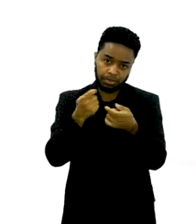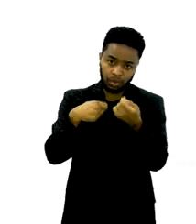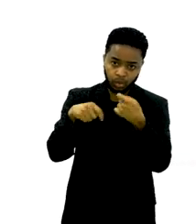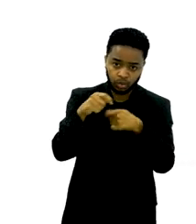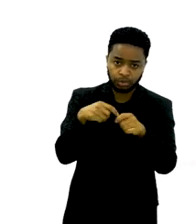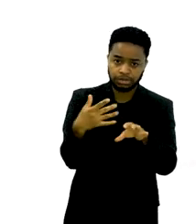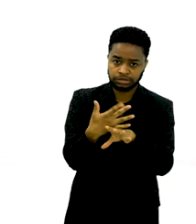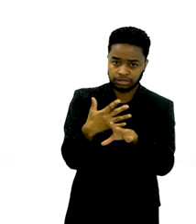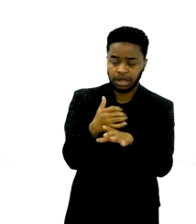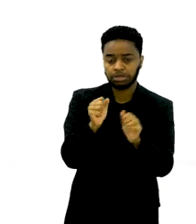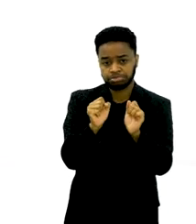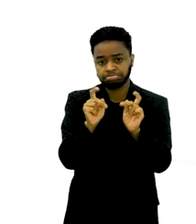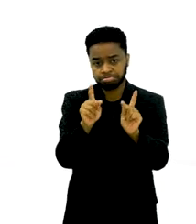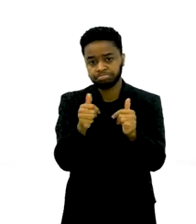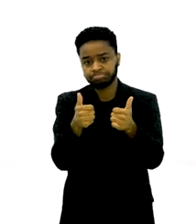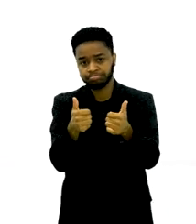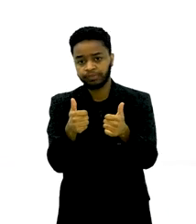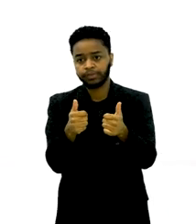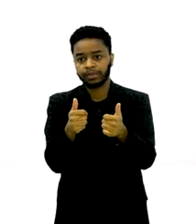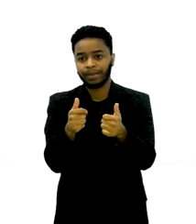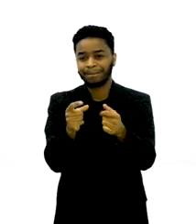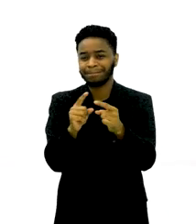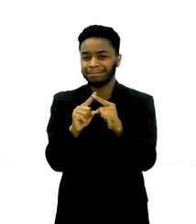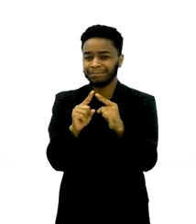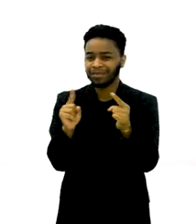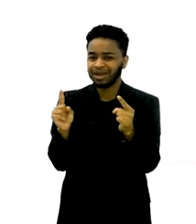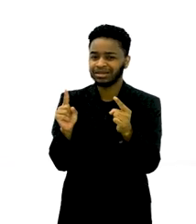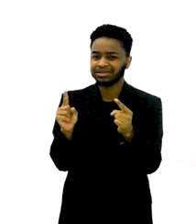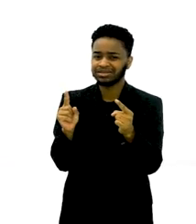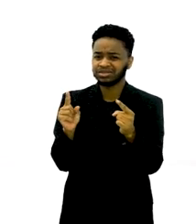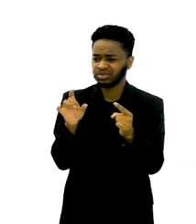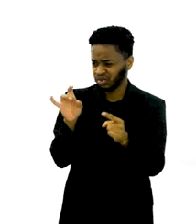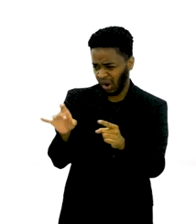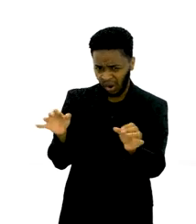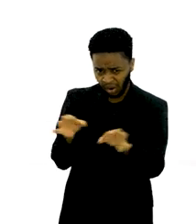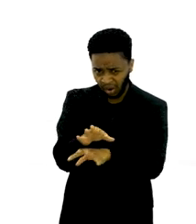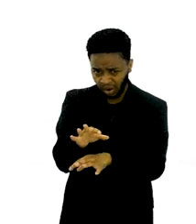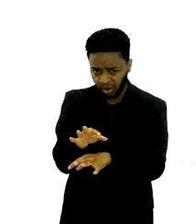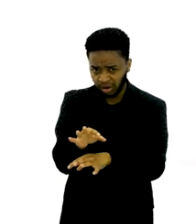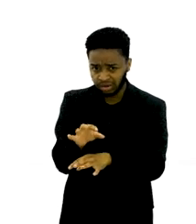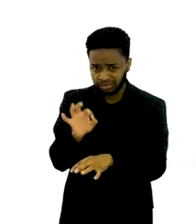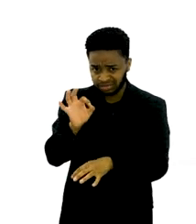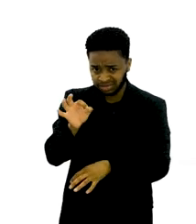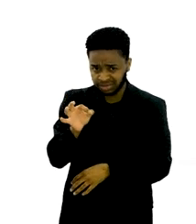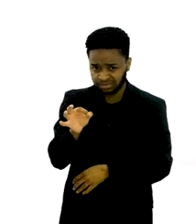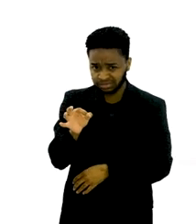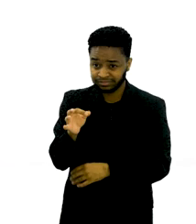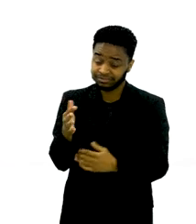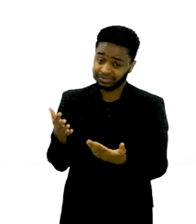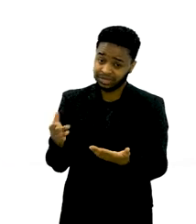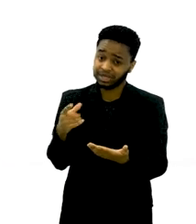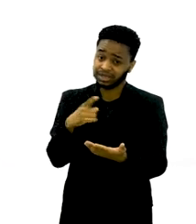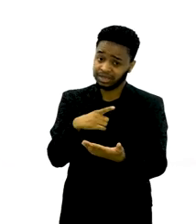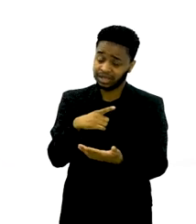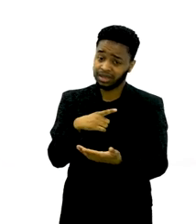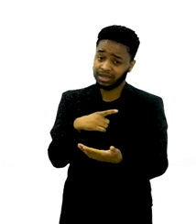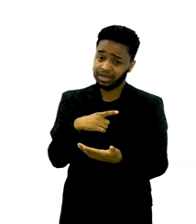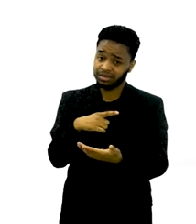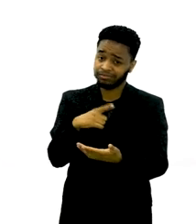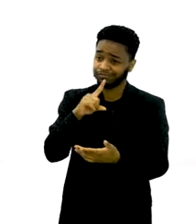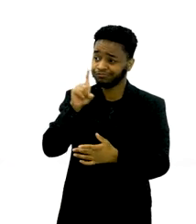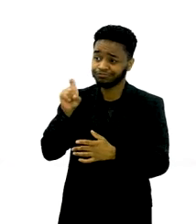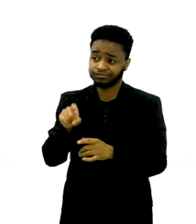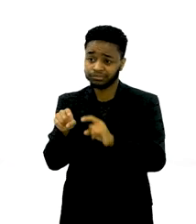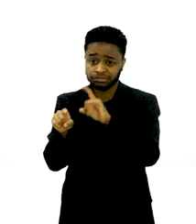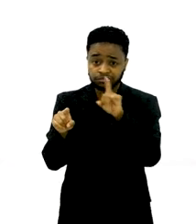economia da cidade e tal mas logo é só isso mesmo eh enfim você tem várias